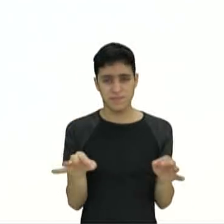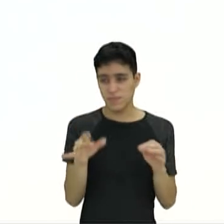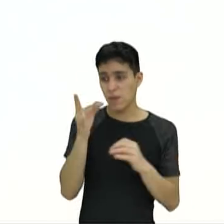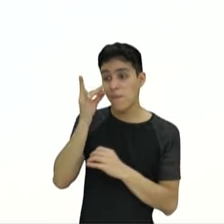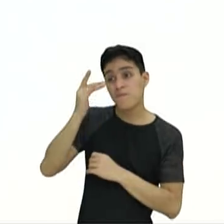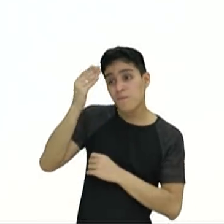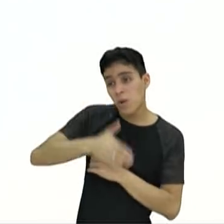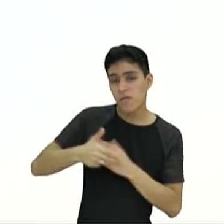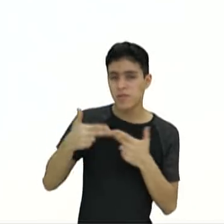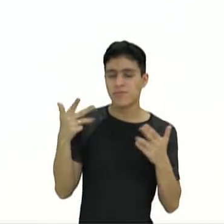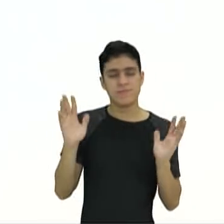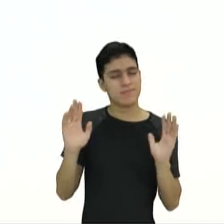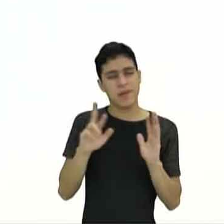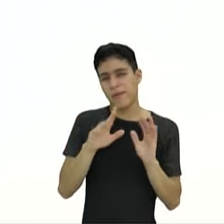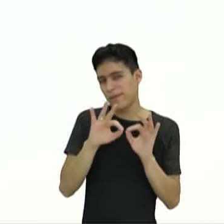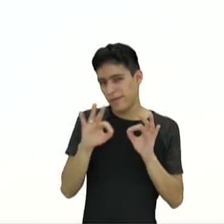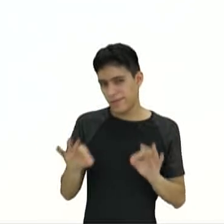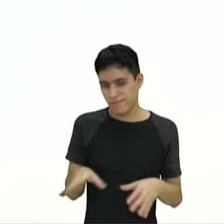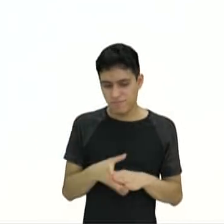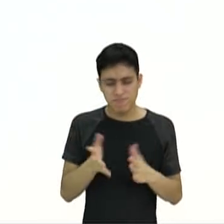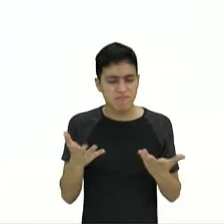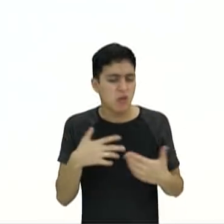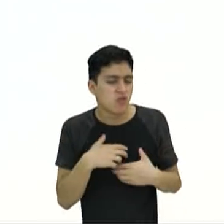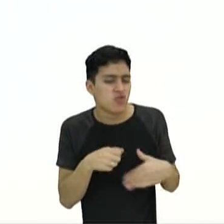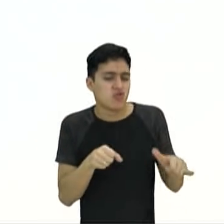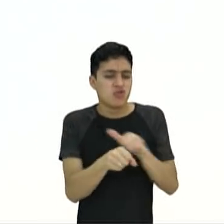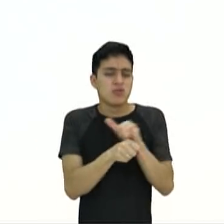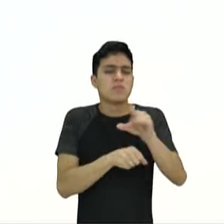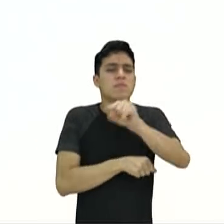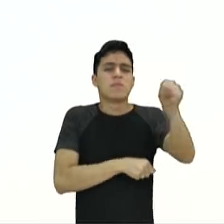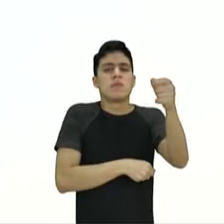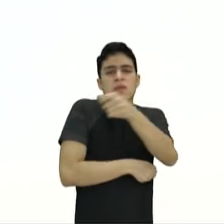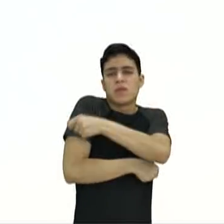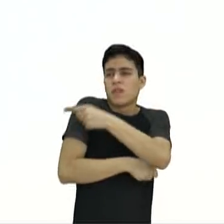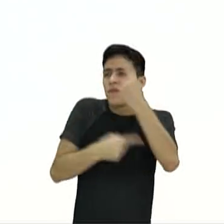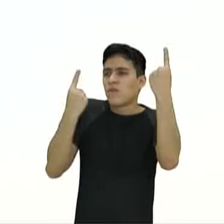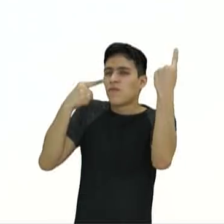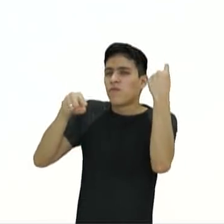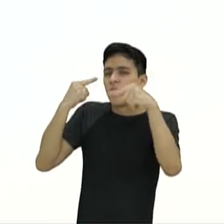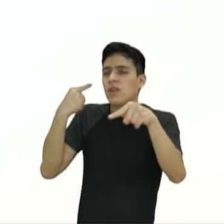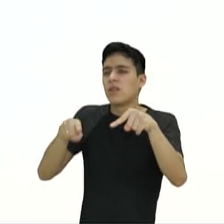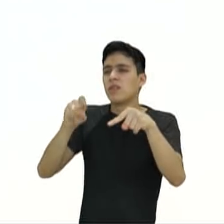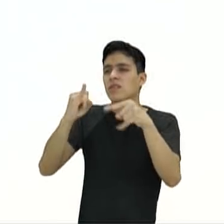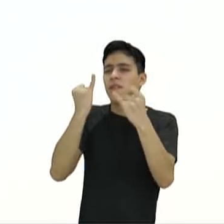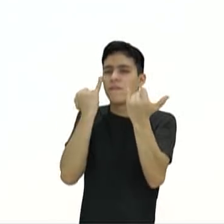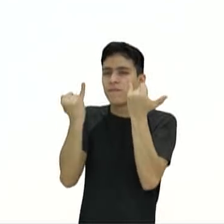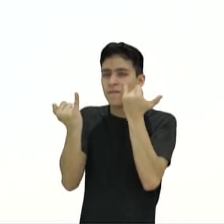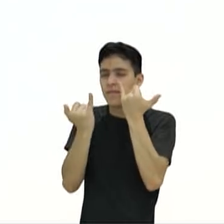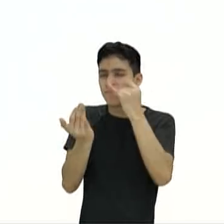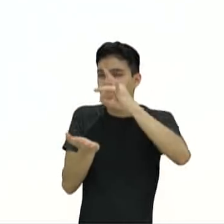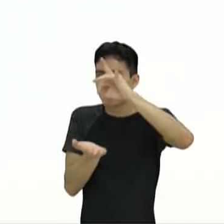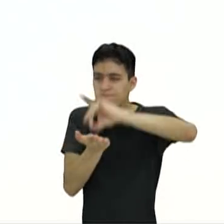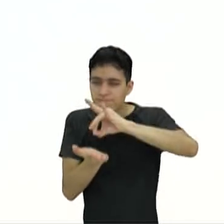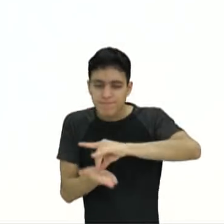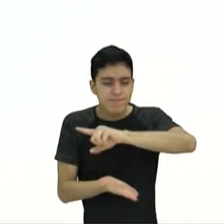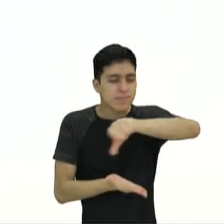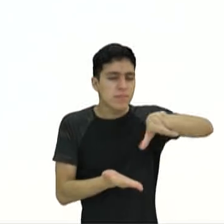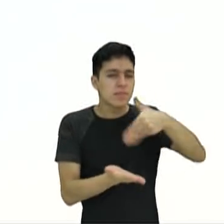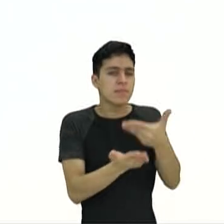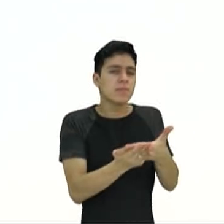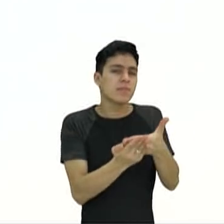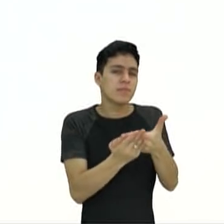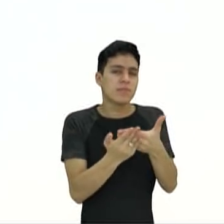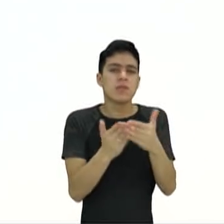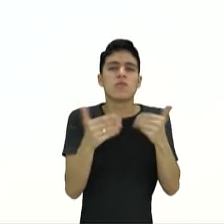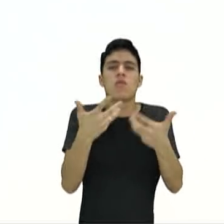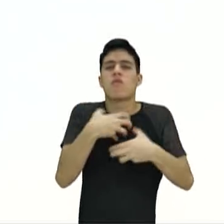as coisas. De que forma os estudantes fazem a checagem das informações trazidas para a aula? Qual é a